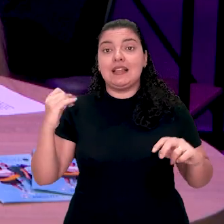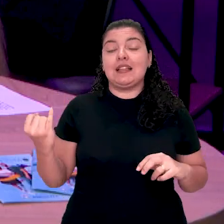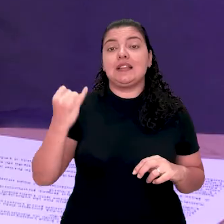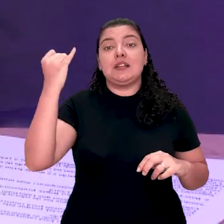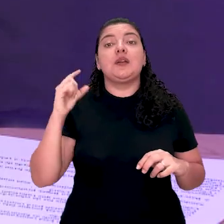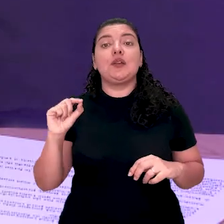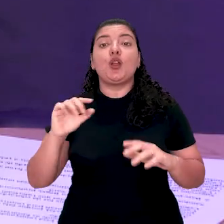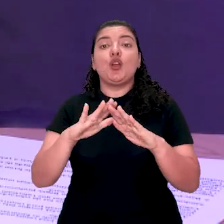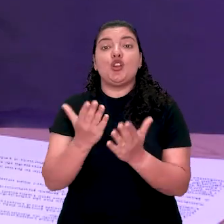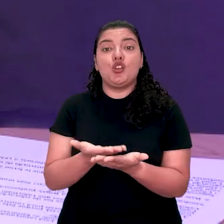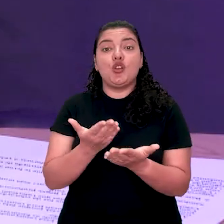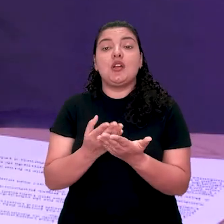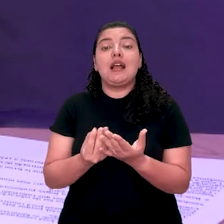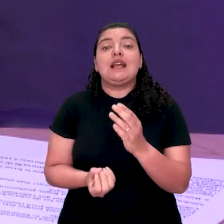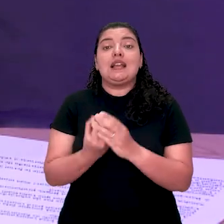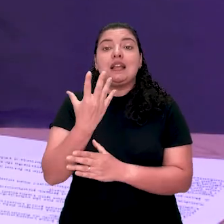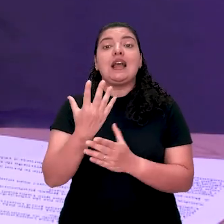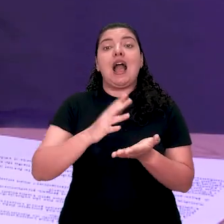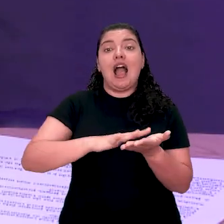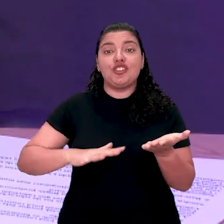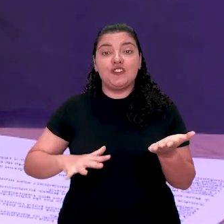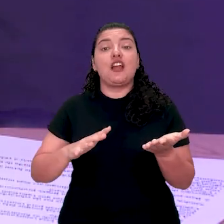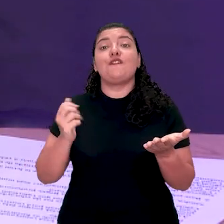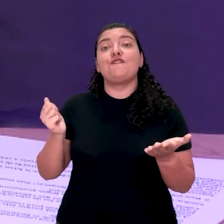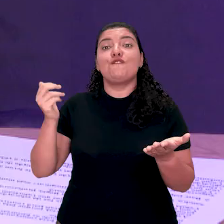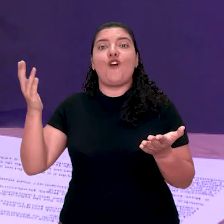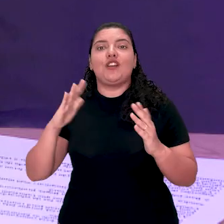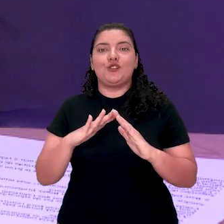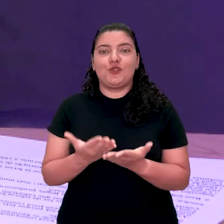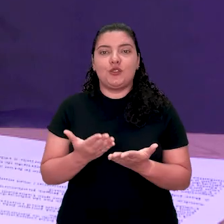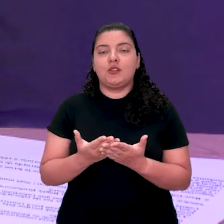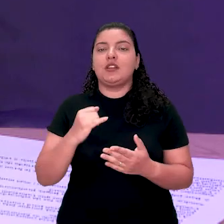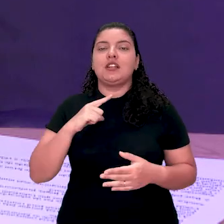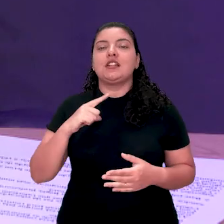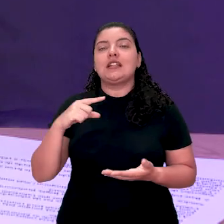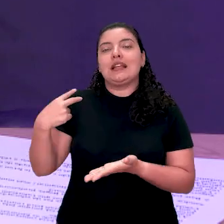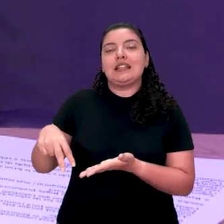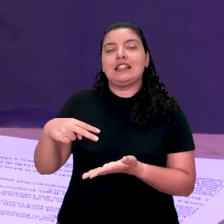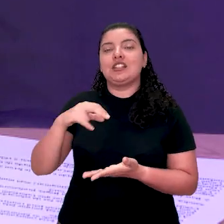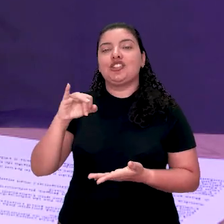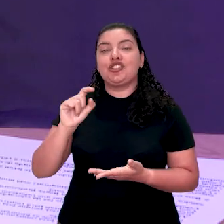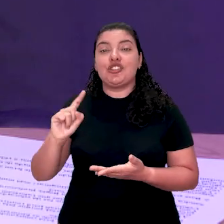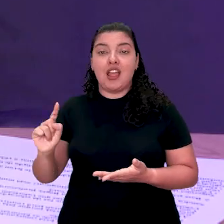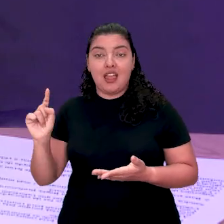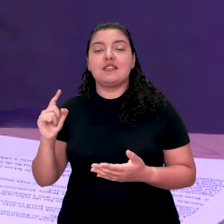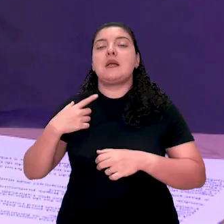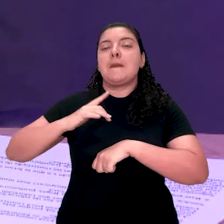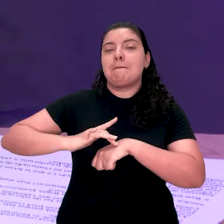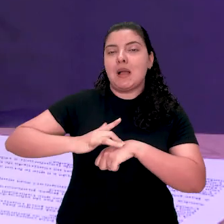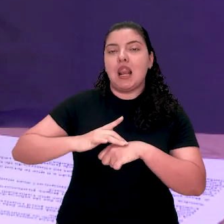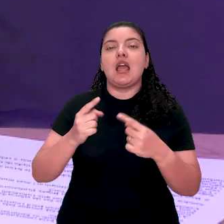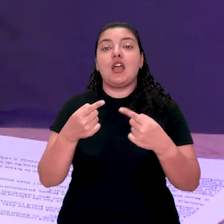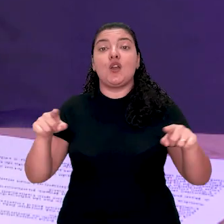importância da escola criar atividades extracurriculares. Exatamente. Porque tinha jazz, aí eu me meti para fazer jazz, o balé, o